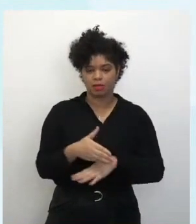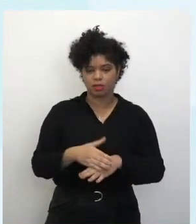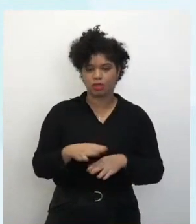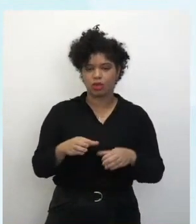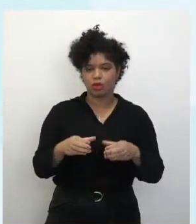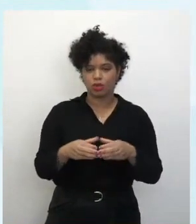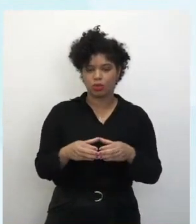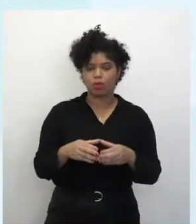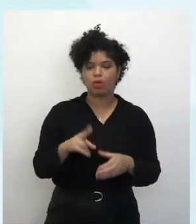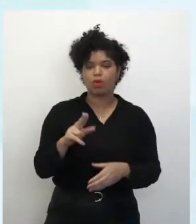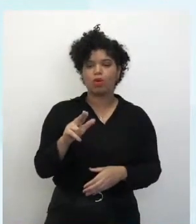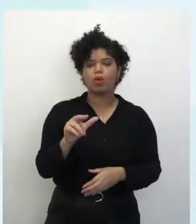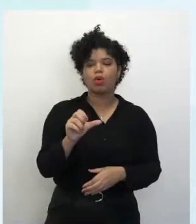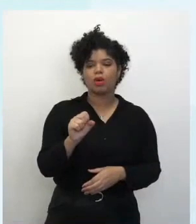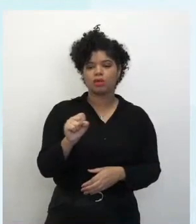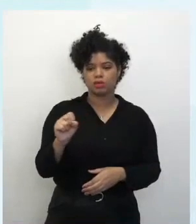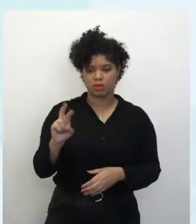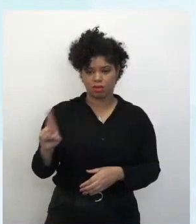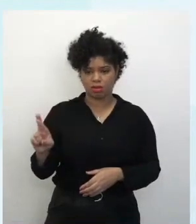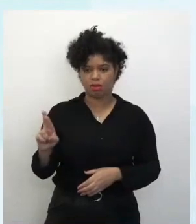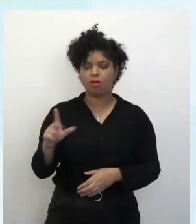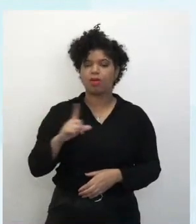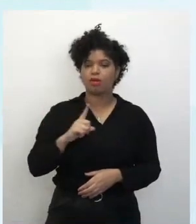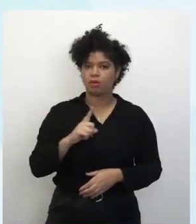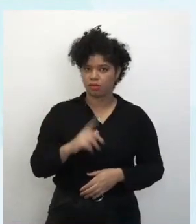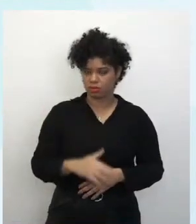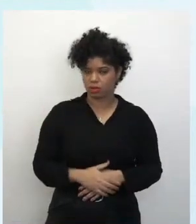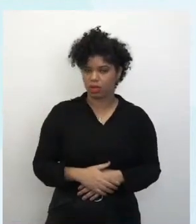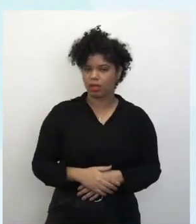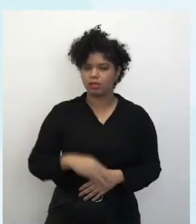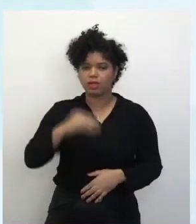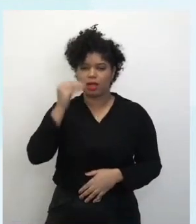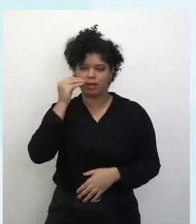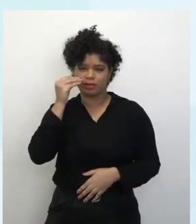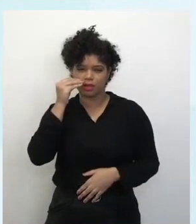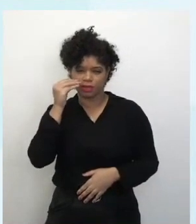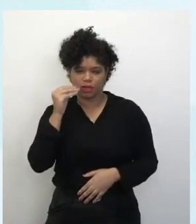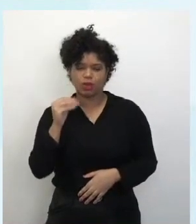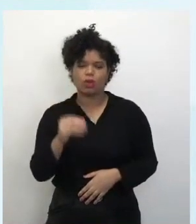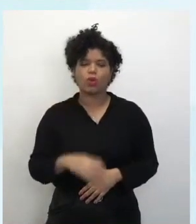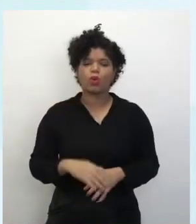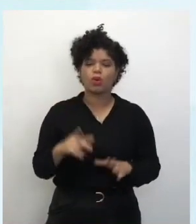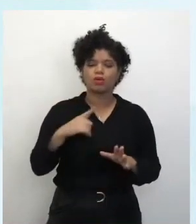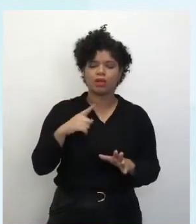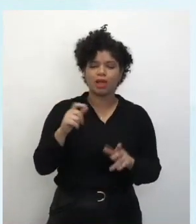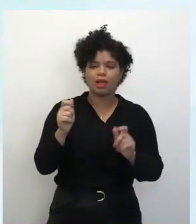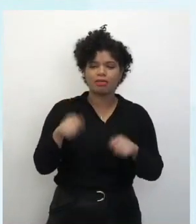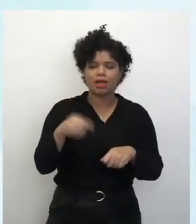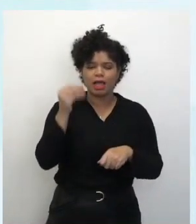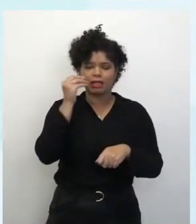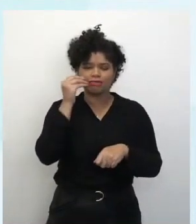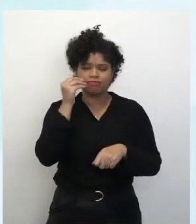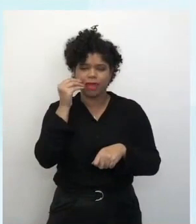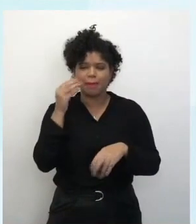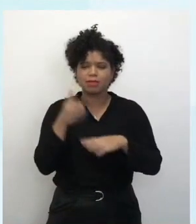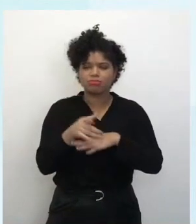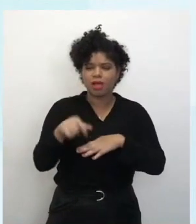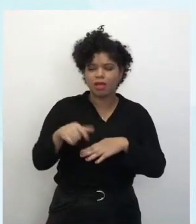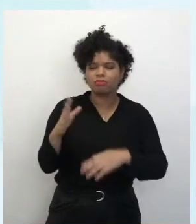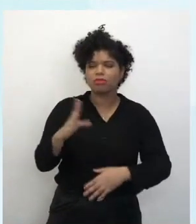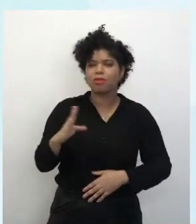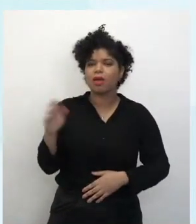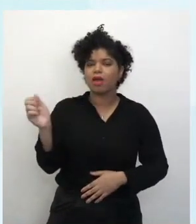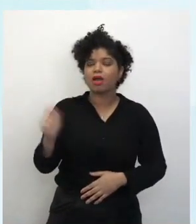Soviética e supostamente tentava fazer uma penetração no Brasil